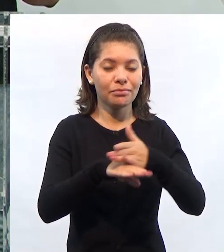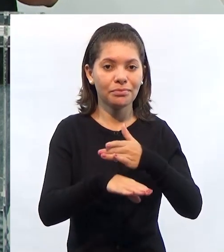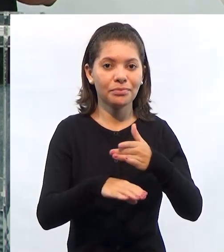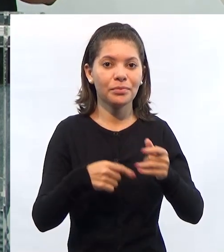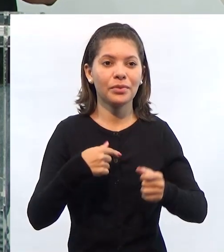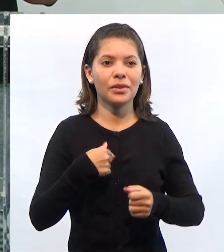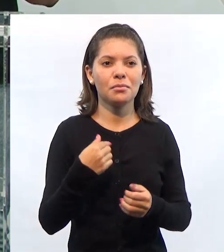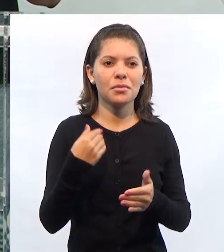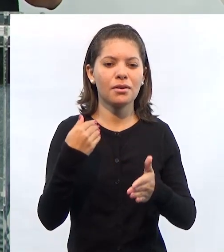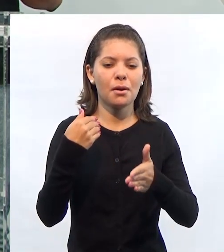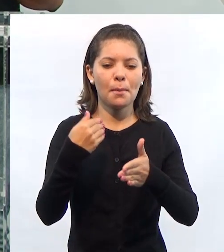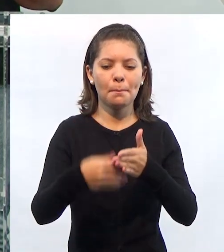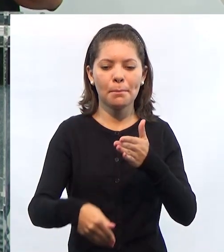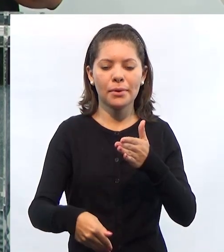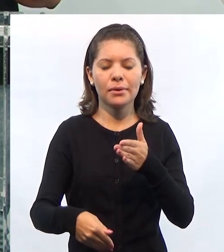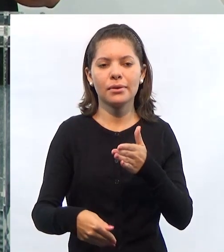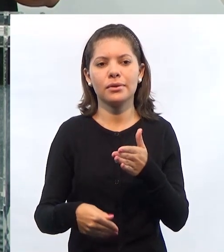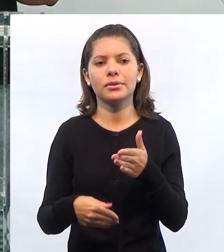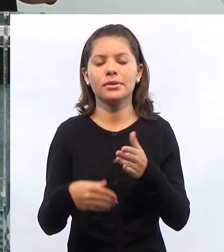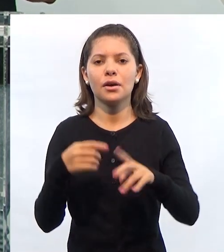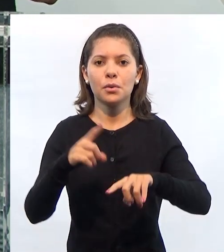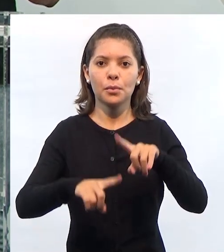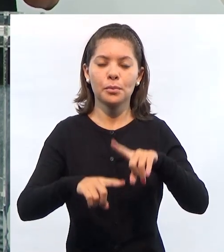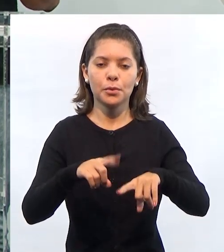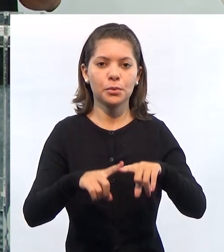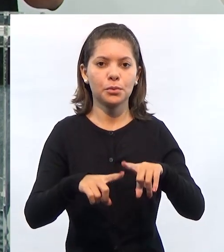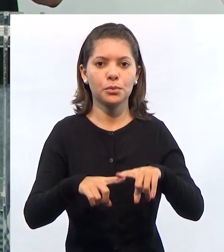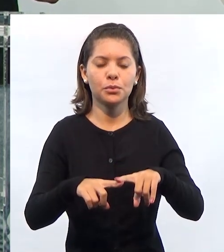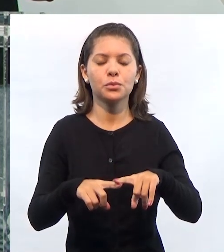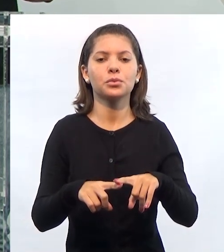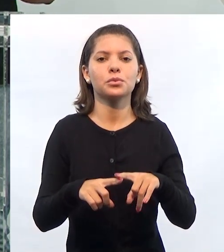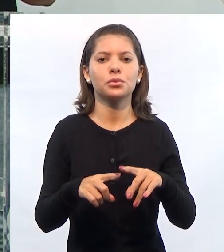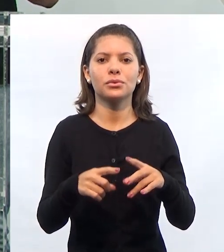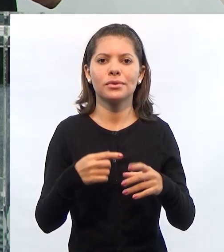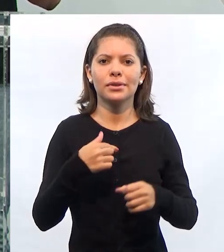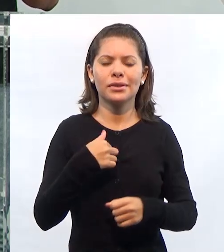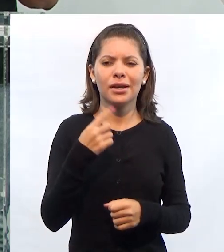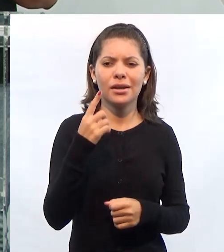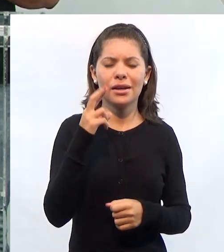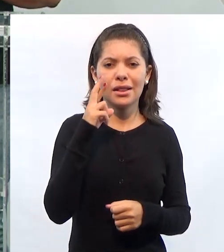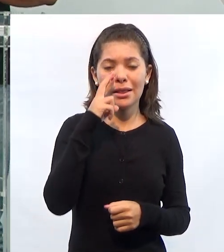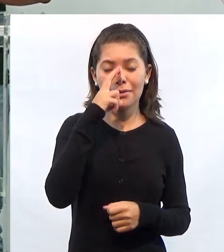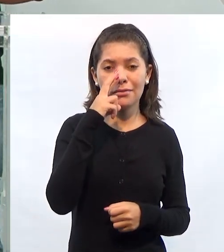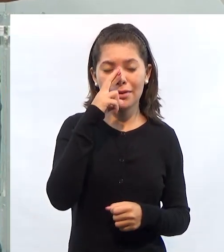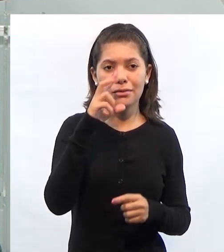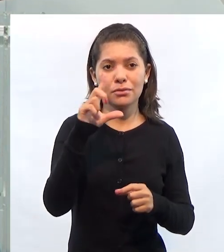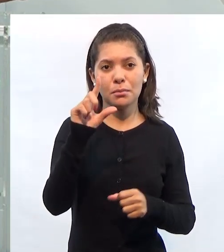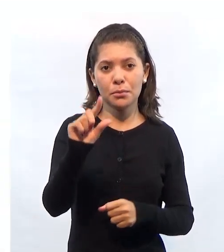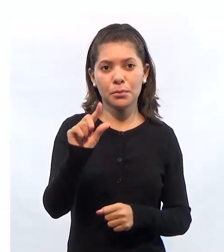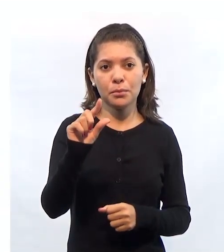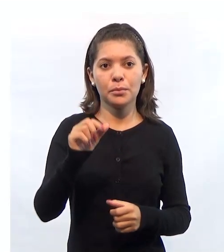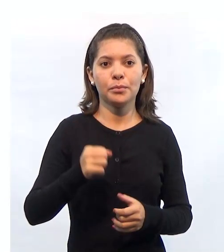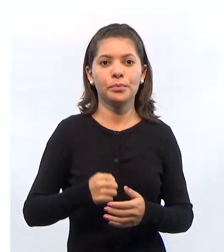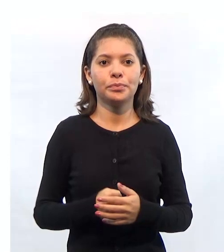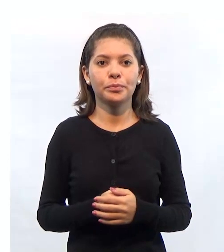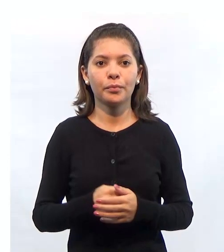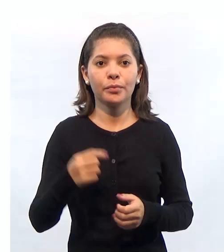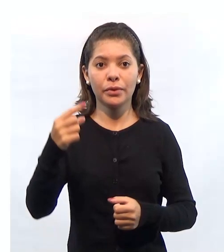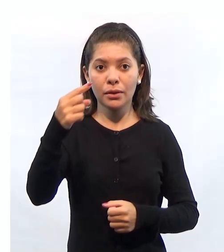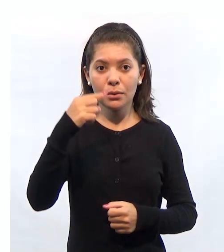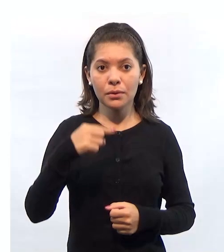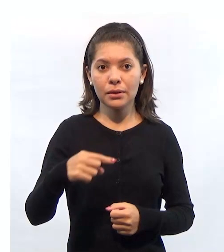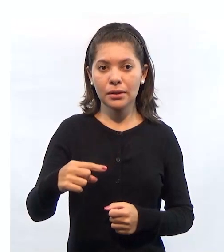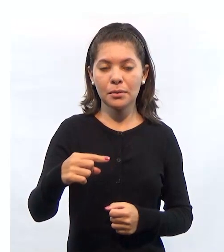as minhas perdas com produtos que apresentaram alguns defeitos serão menores. Aqui